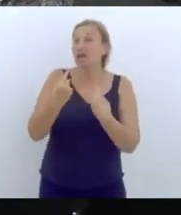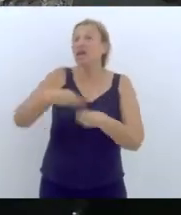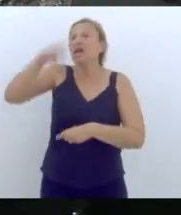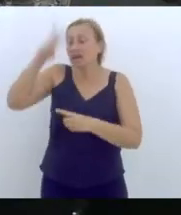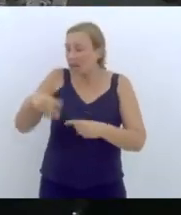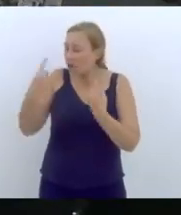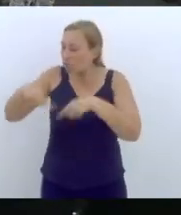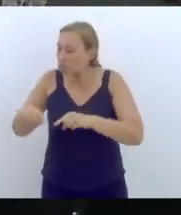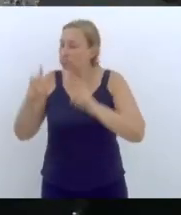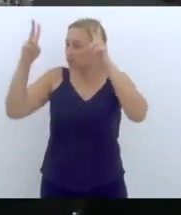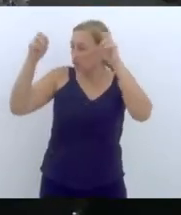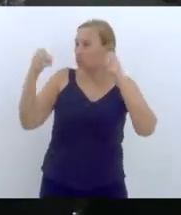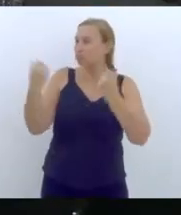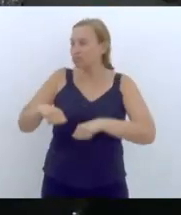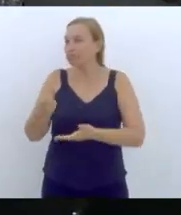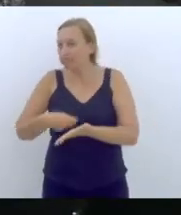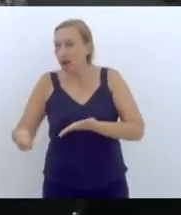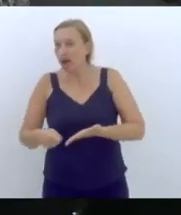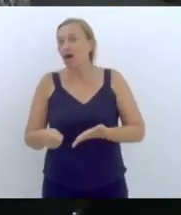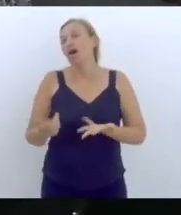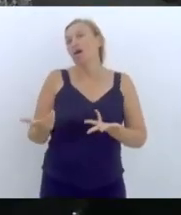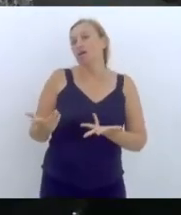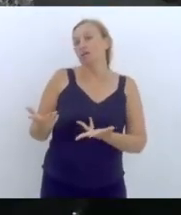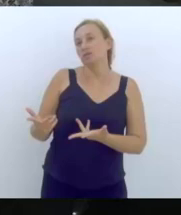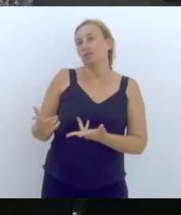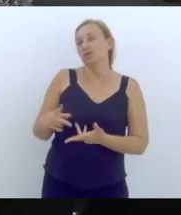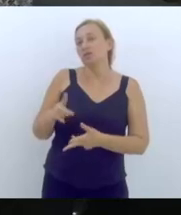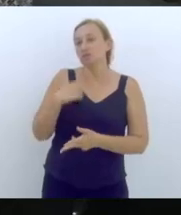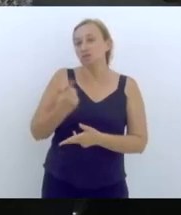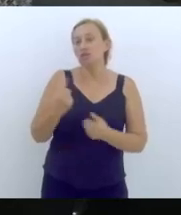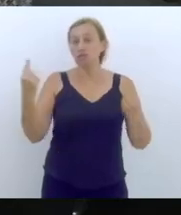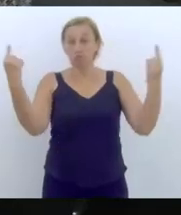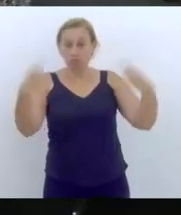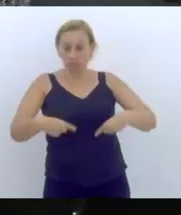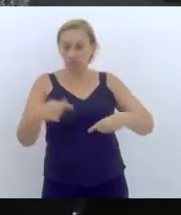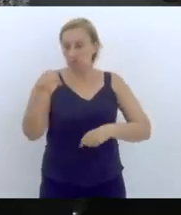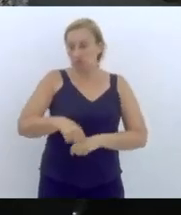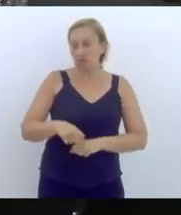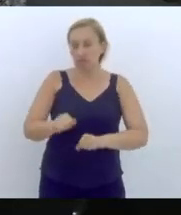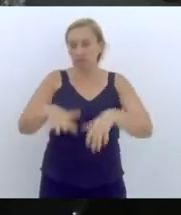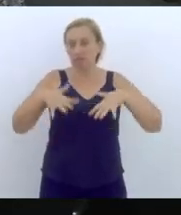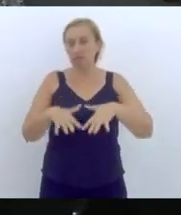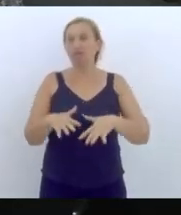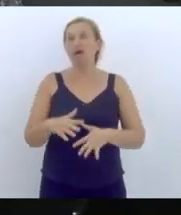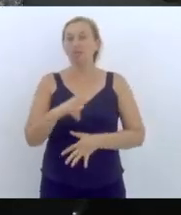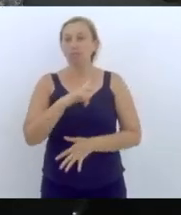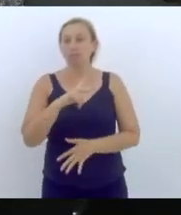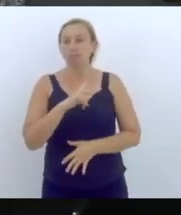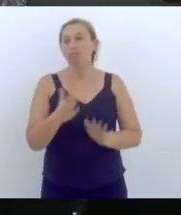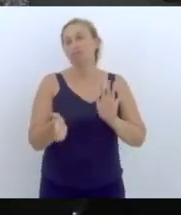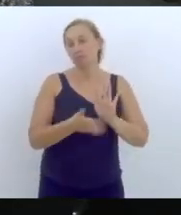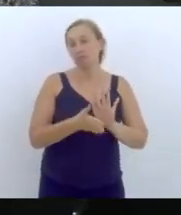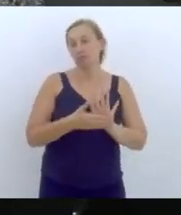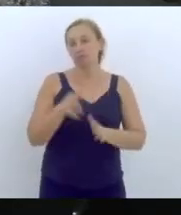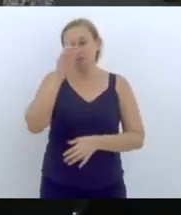demarcadores, deva assinar. No mérito, a gente faz a batalha aqui no plenário. Essa é a minha proposta,